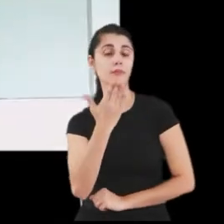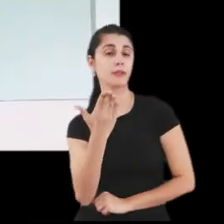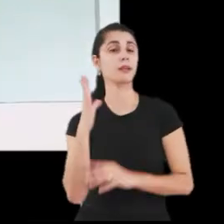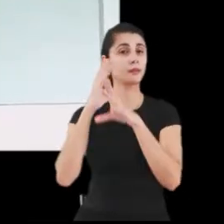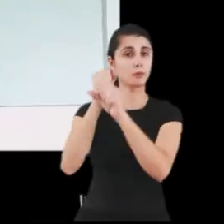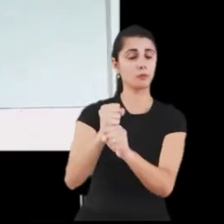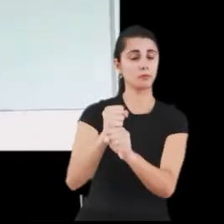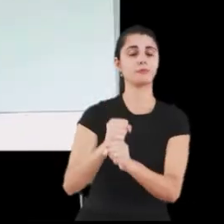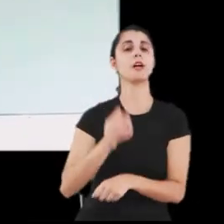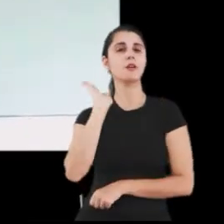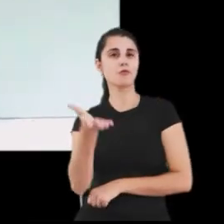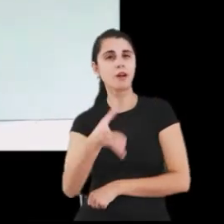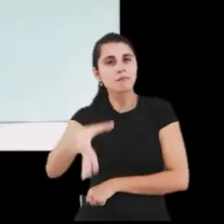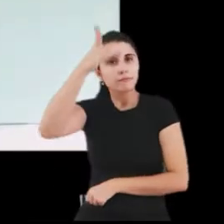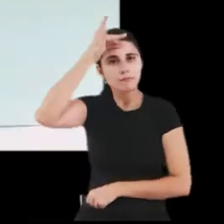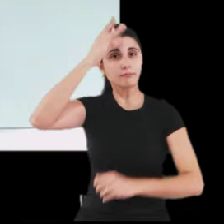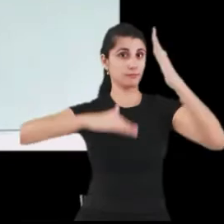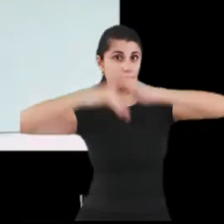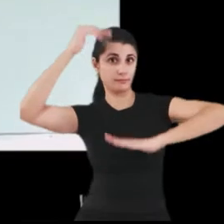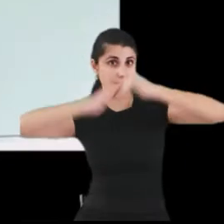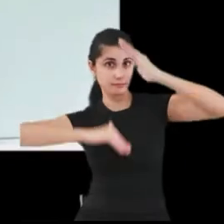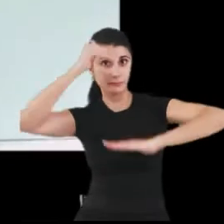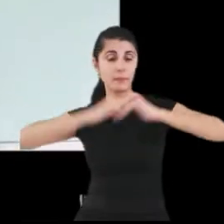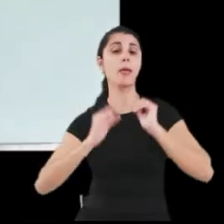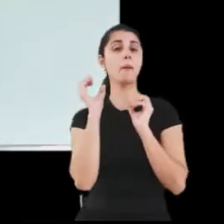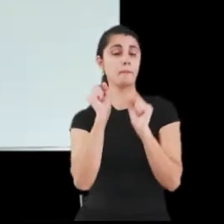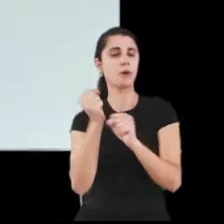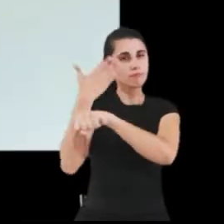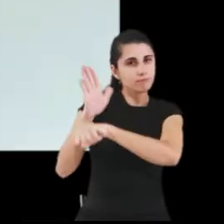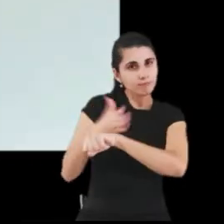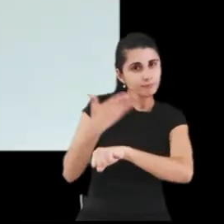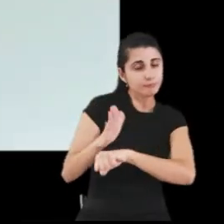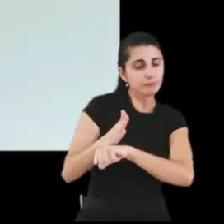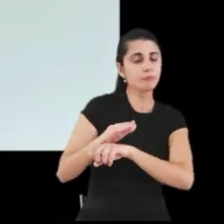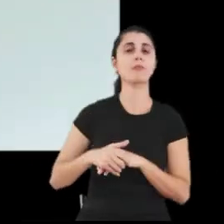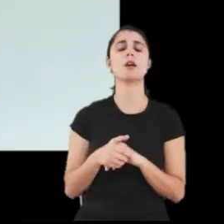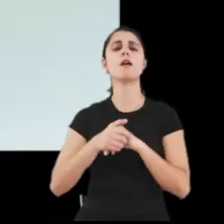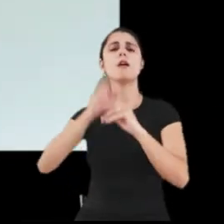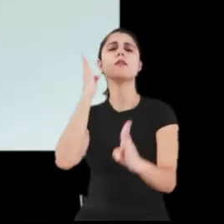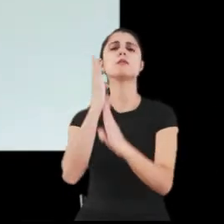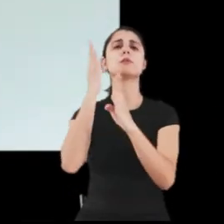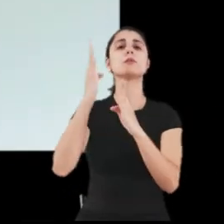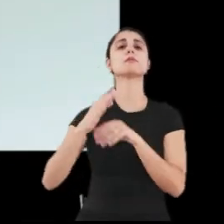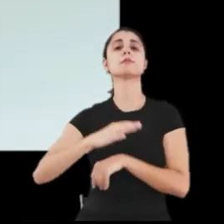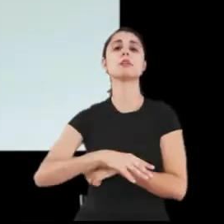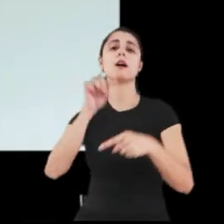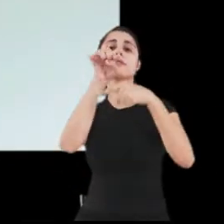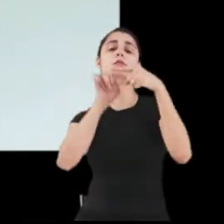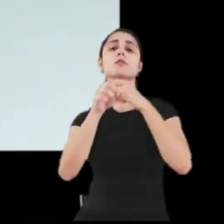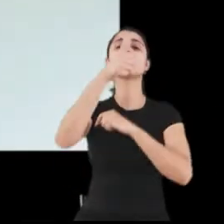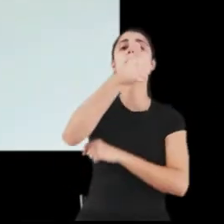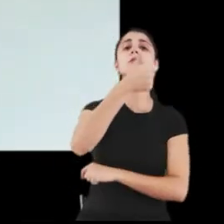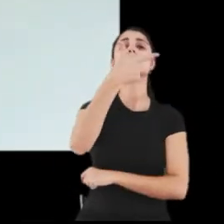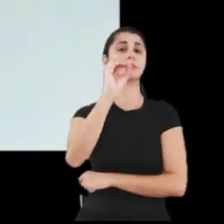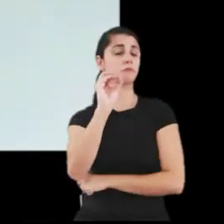Pessoal, vista a regra prática, nós já podemos fazer um exemplo que está em seu módulo. Determine os divisores de